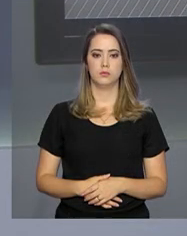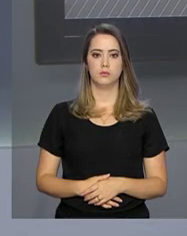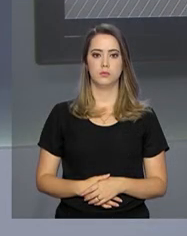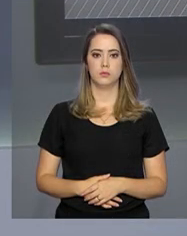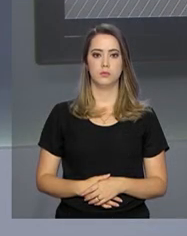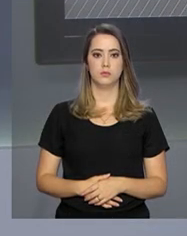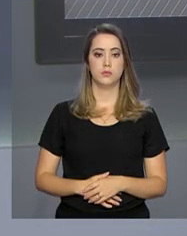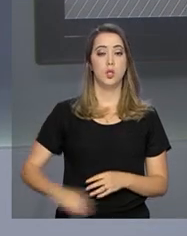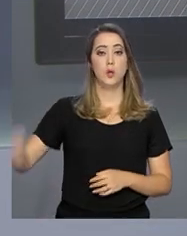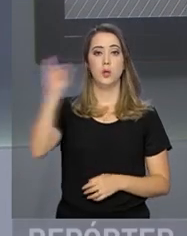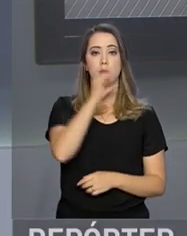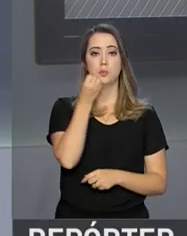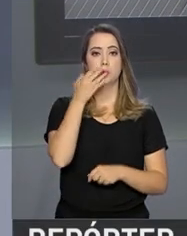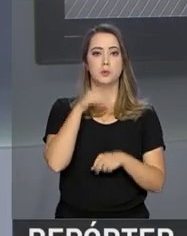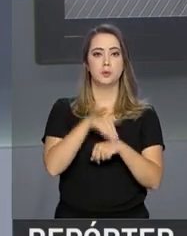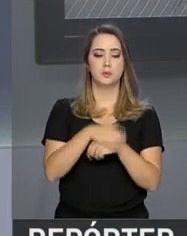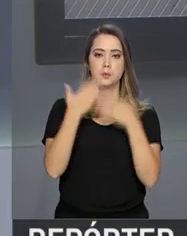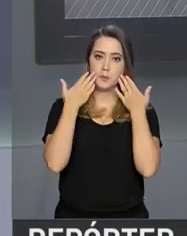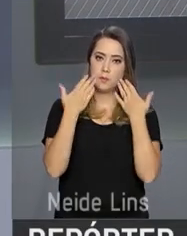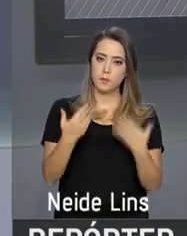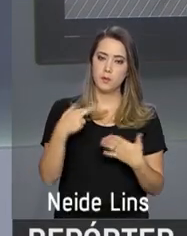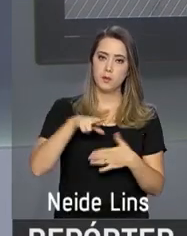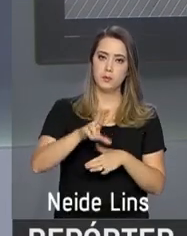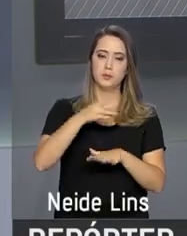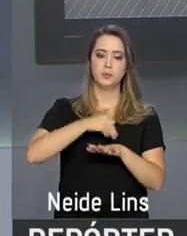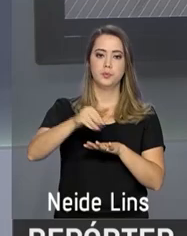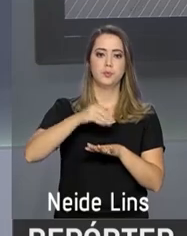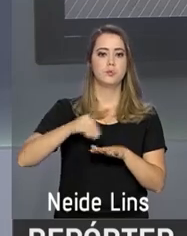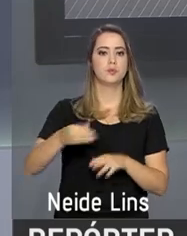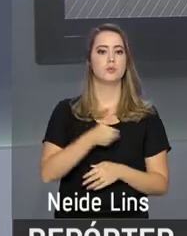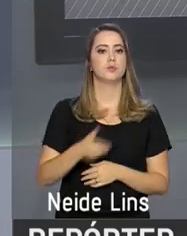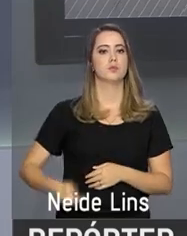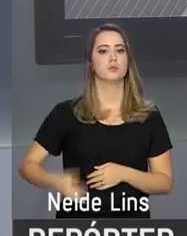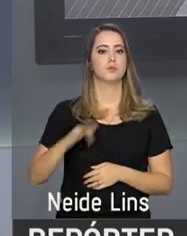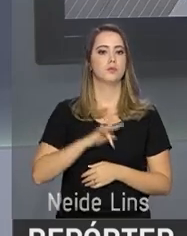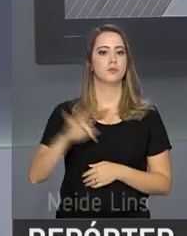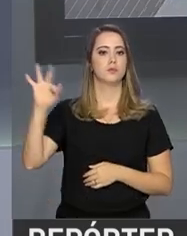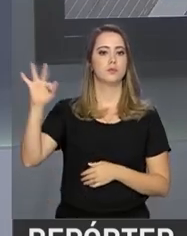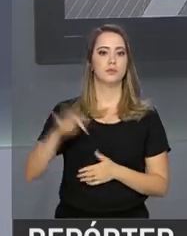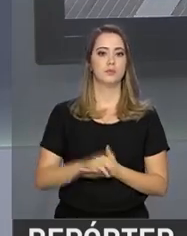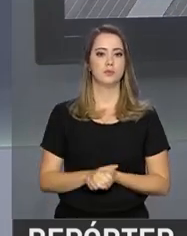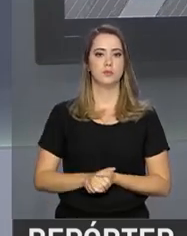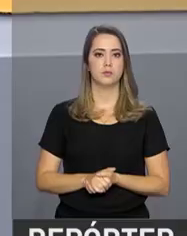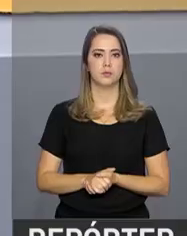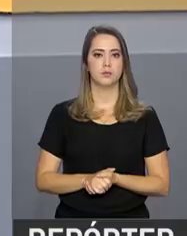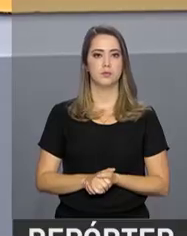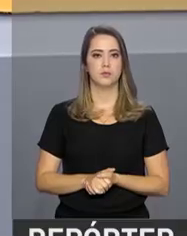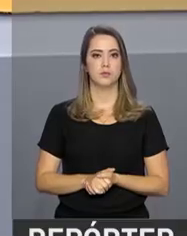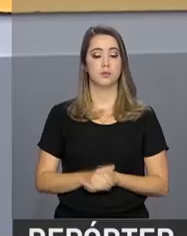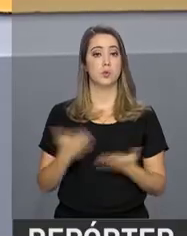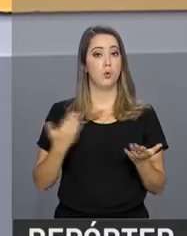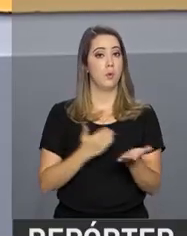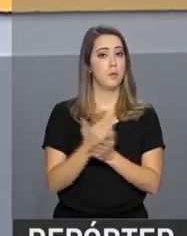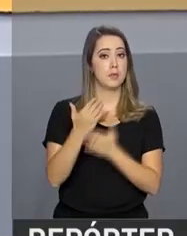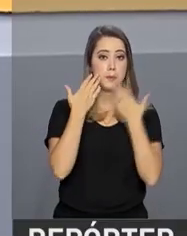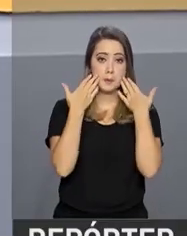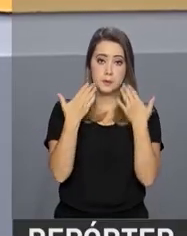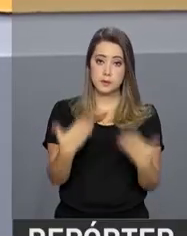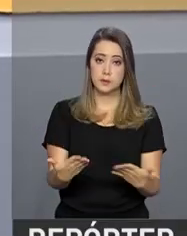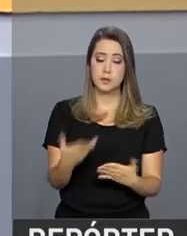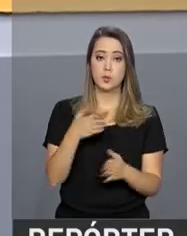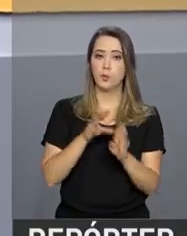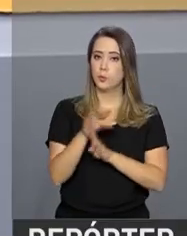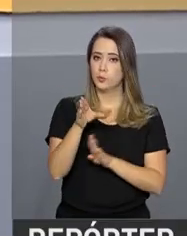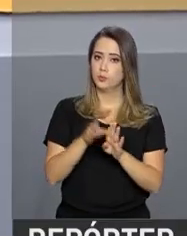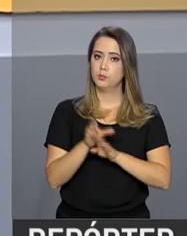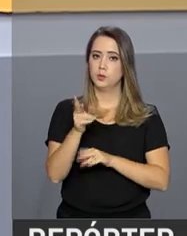olá boa noite estamos de volta com repórter nbr e as notícias do governo federal ea gente começa esta edição com uma